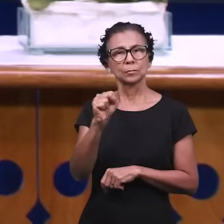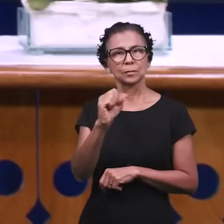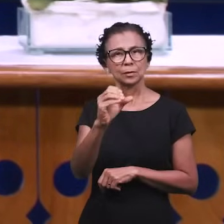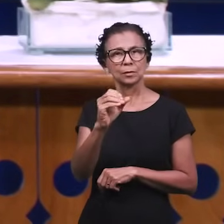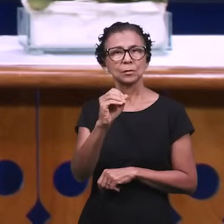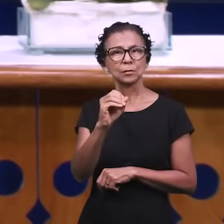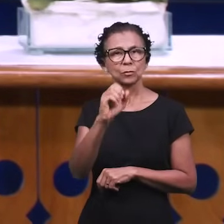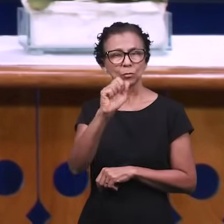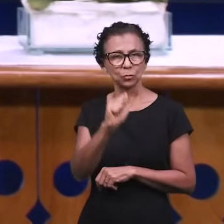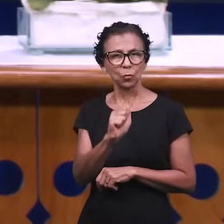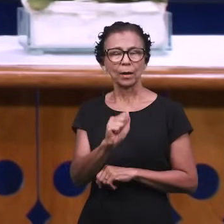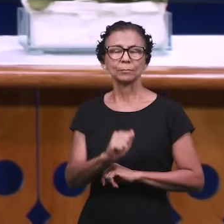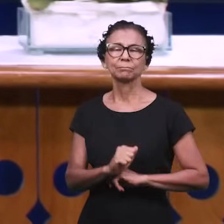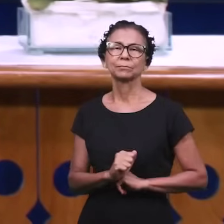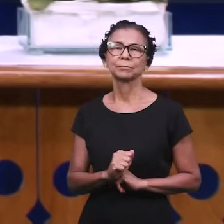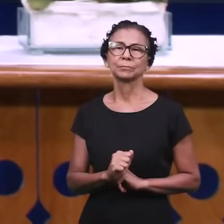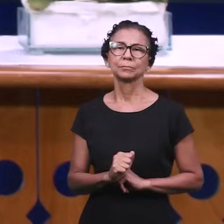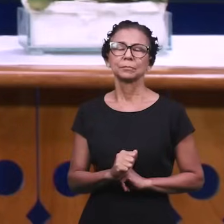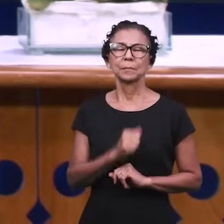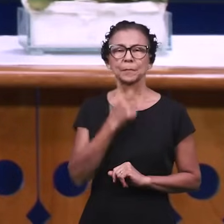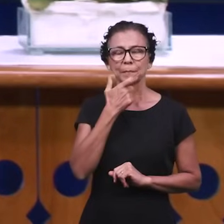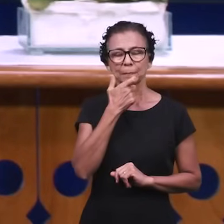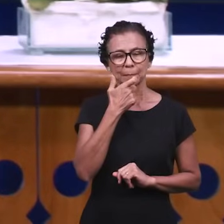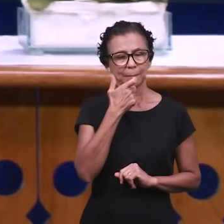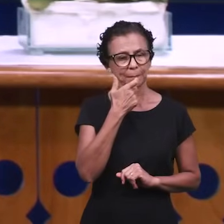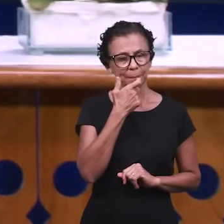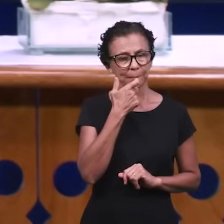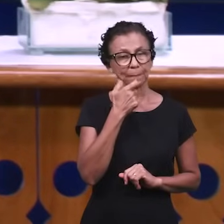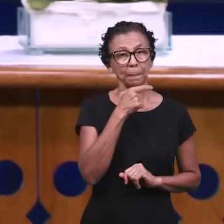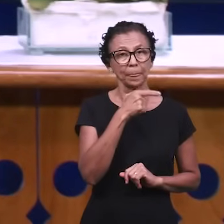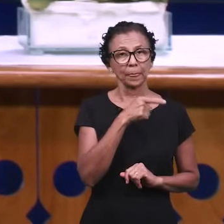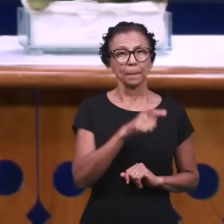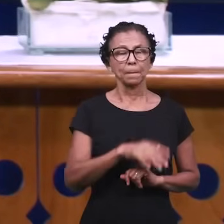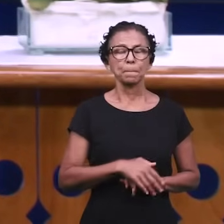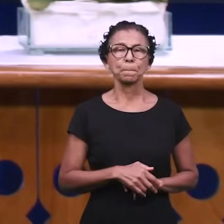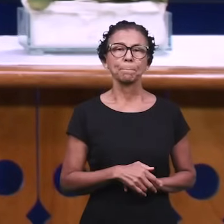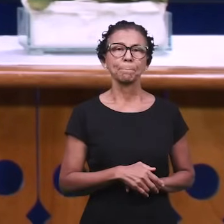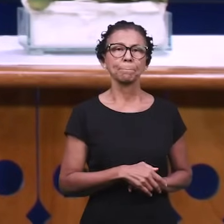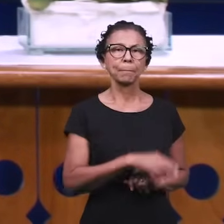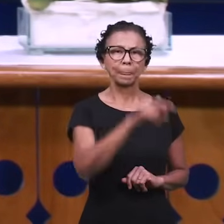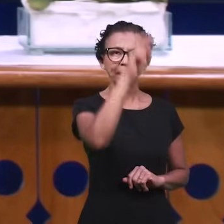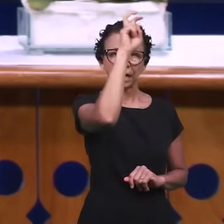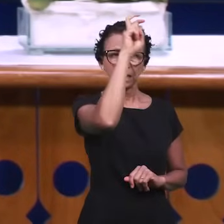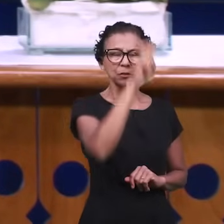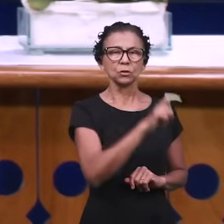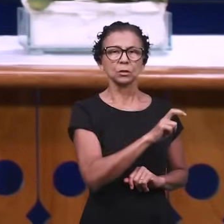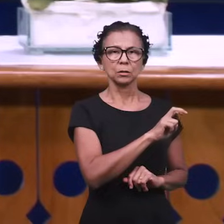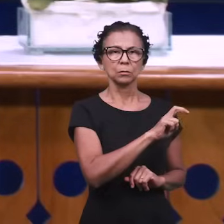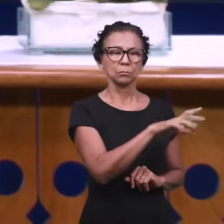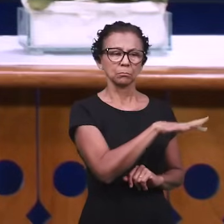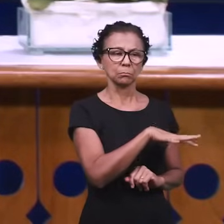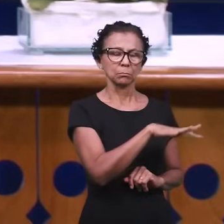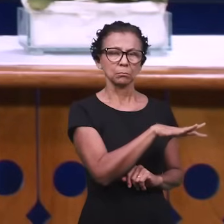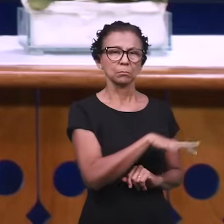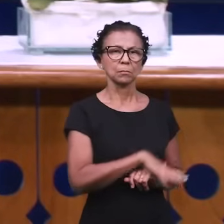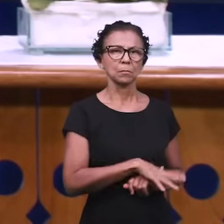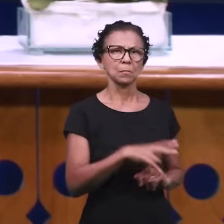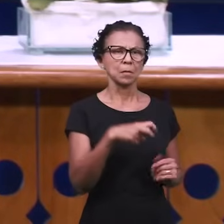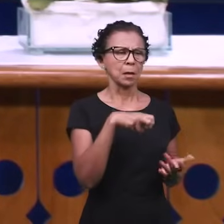as pragas no Egito, o povo de Israel estava assistindo e estava